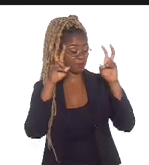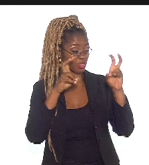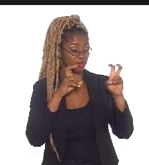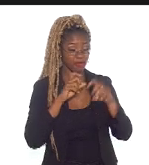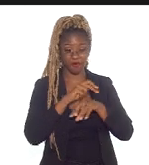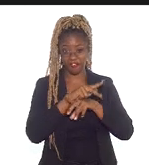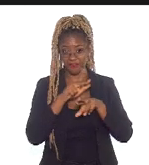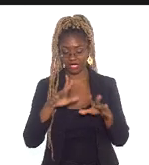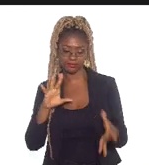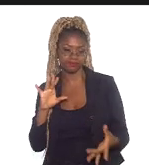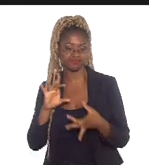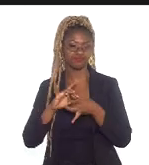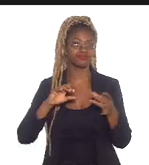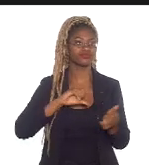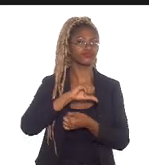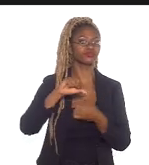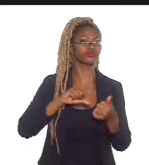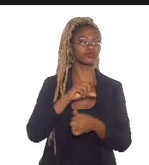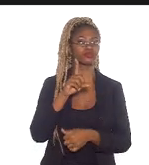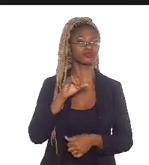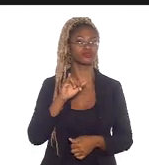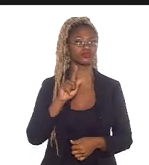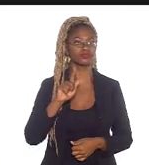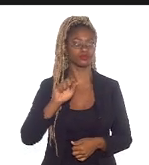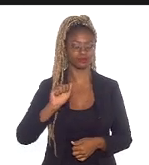à transformação digital.